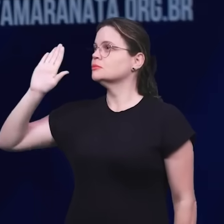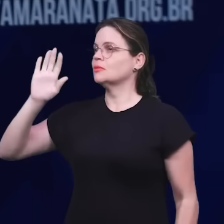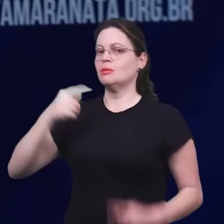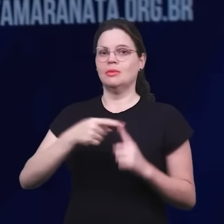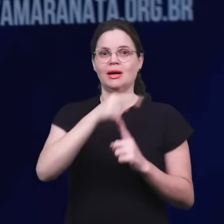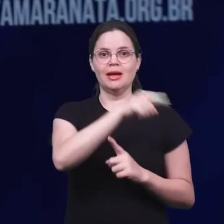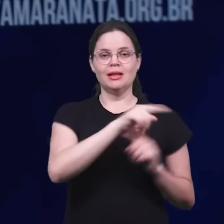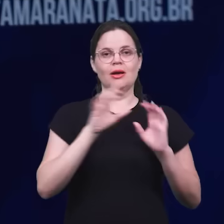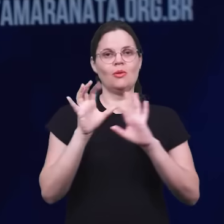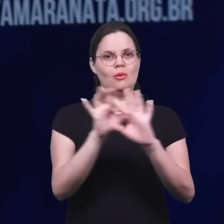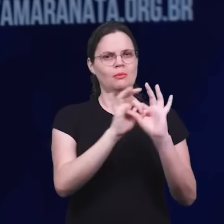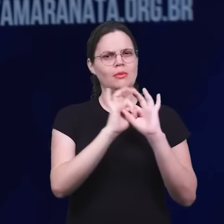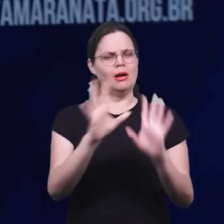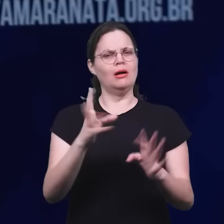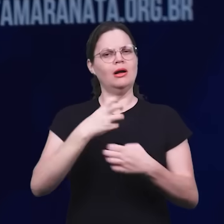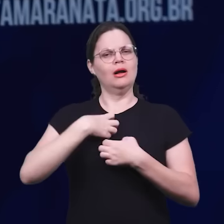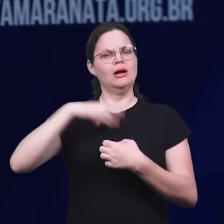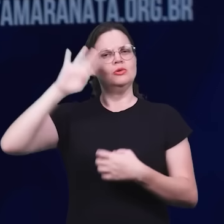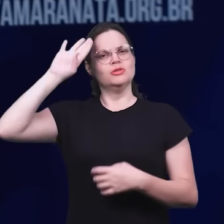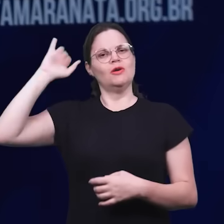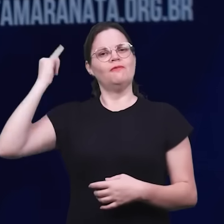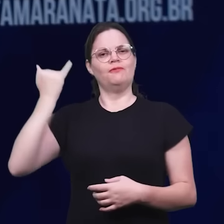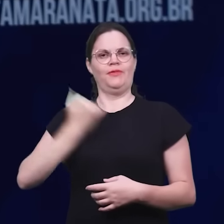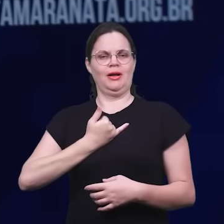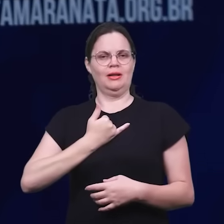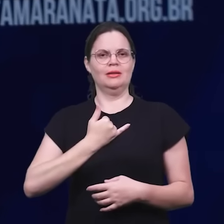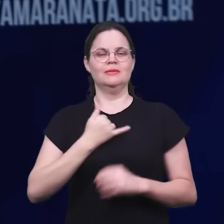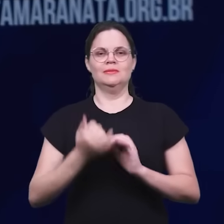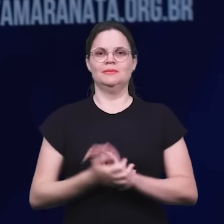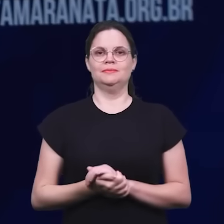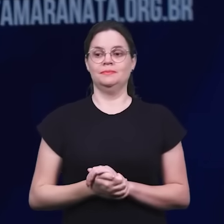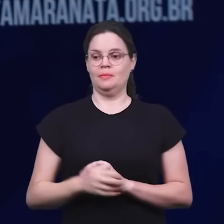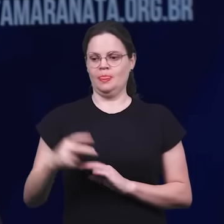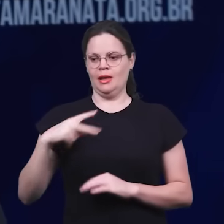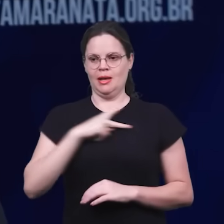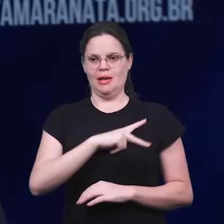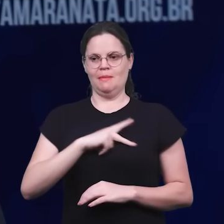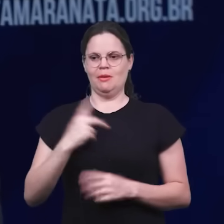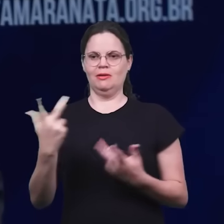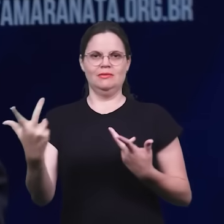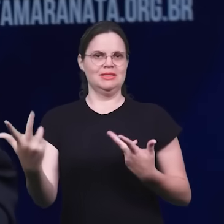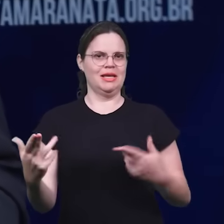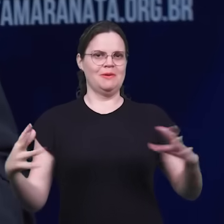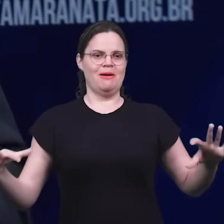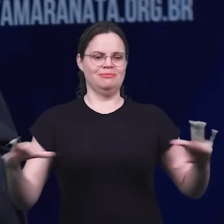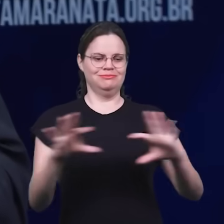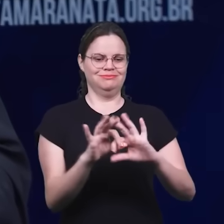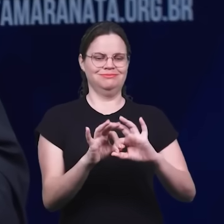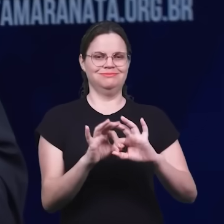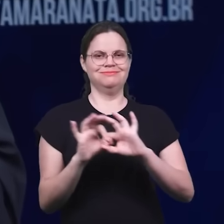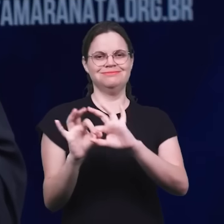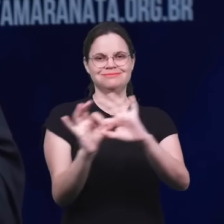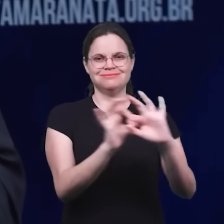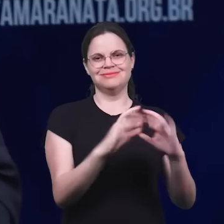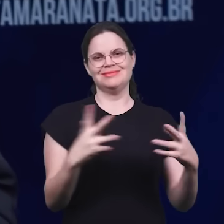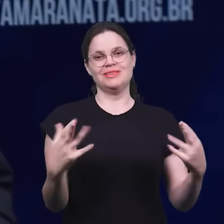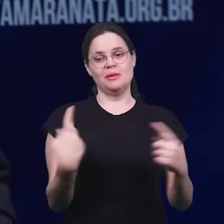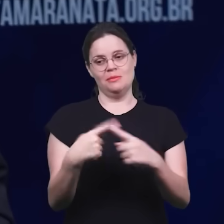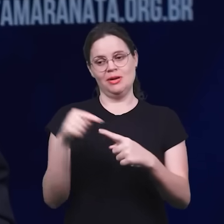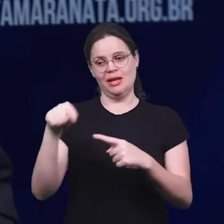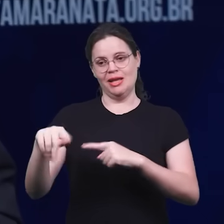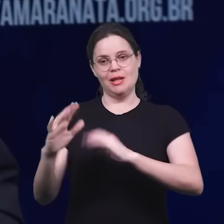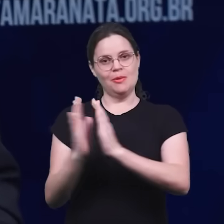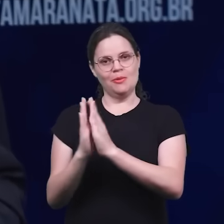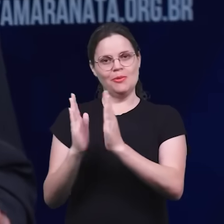igreja que está na dependência do Espírito. E agora Paulo vai entrar nesse mistério, porque a oração vai conduzir a